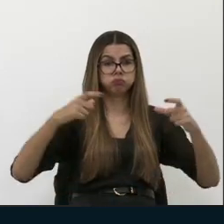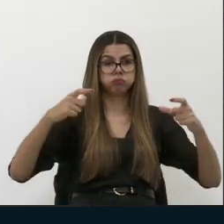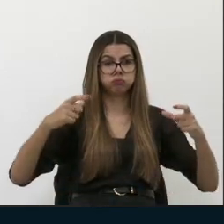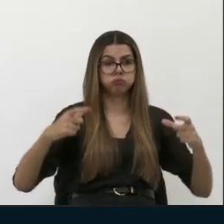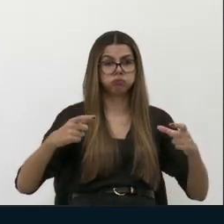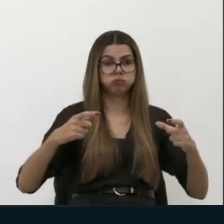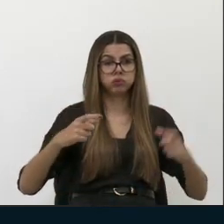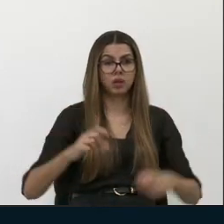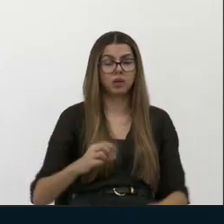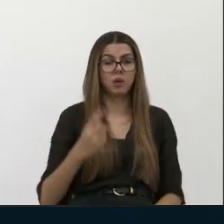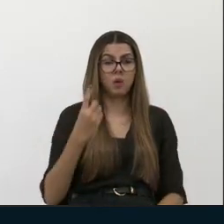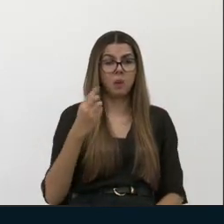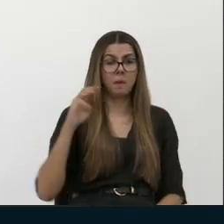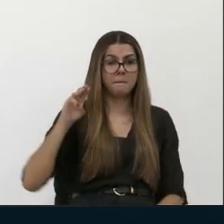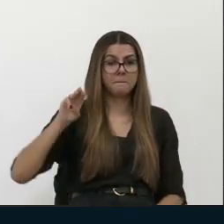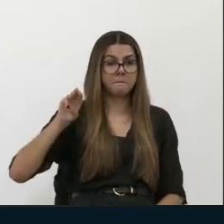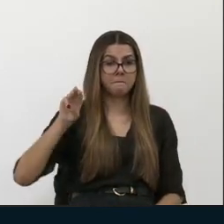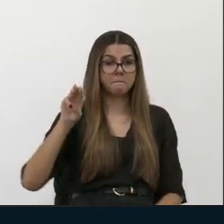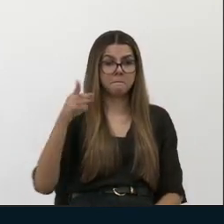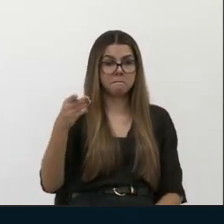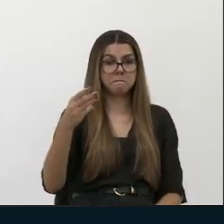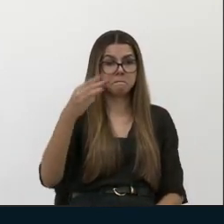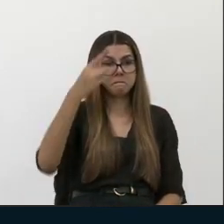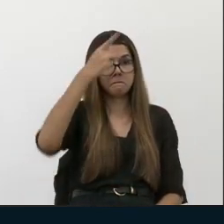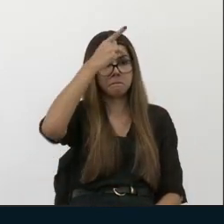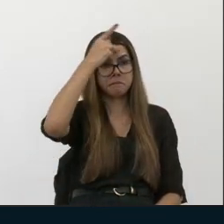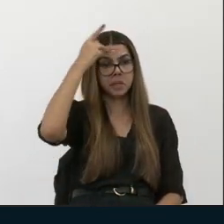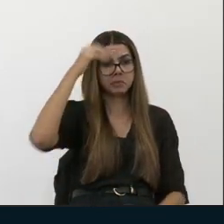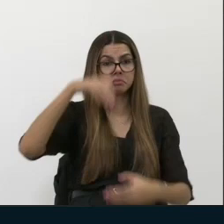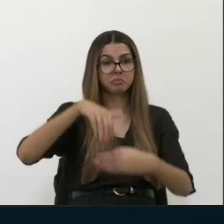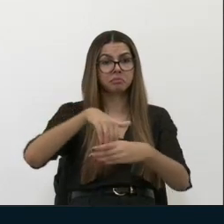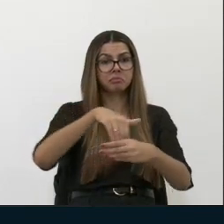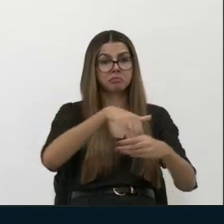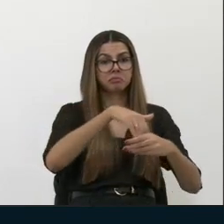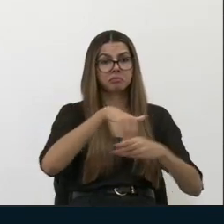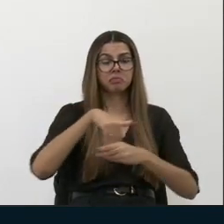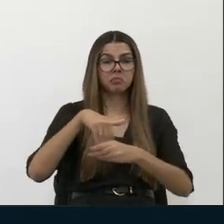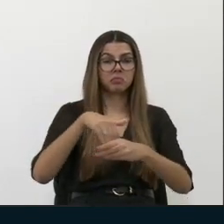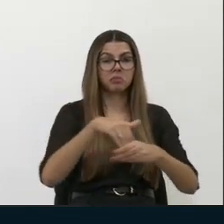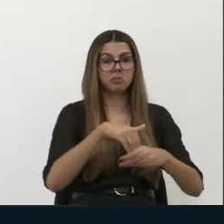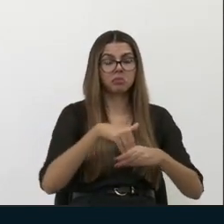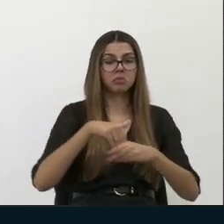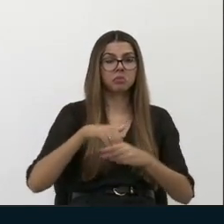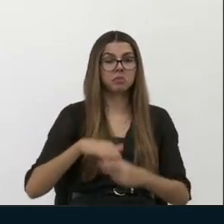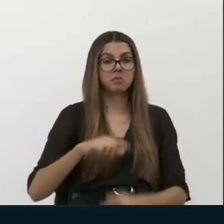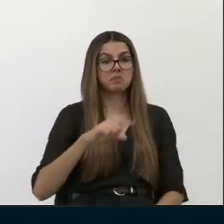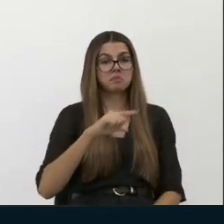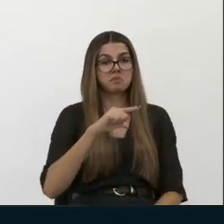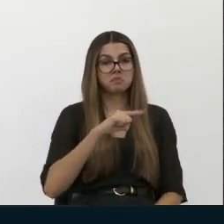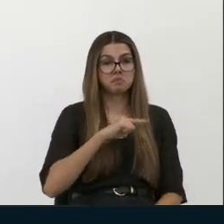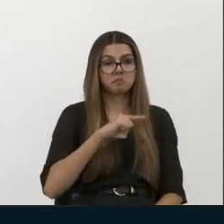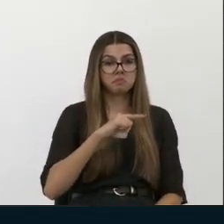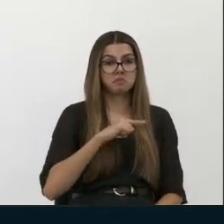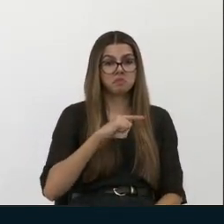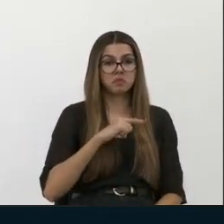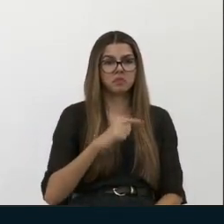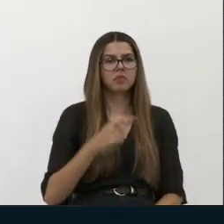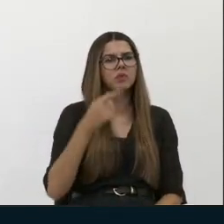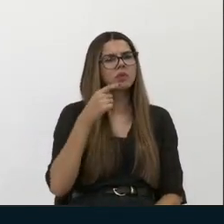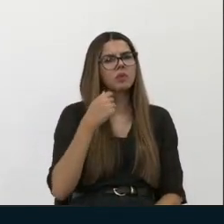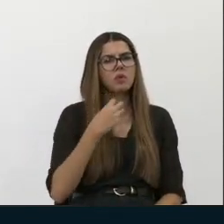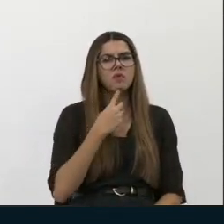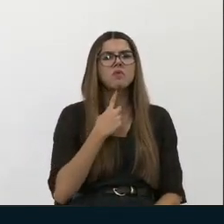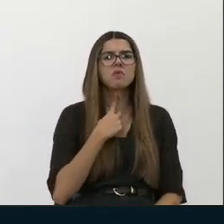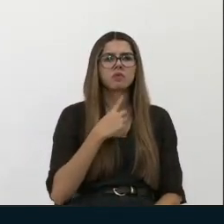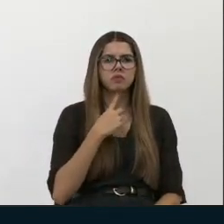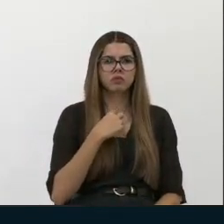quase 1 milhão de pessoas votantes. É interesse de qualquer governador, de qualquer presidente da